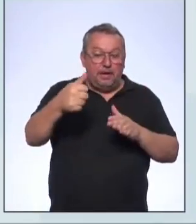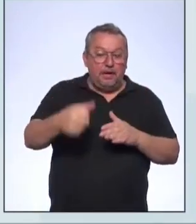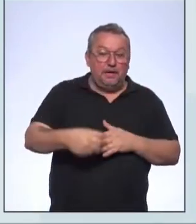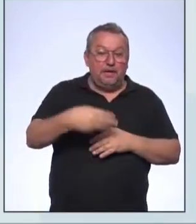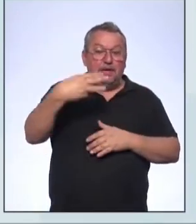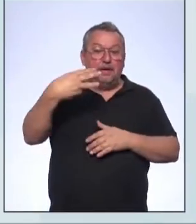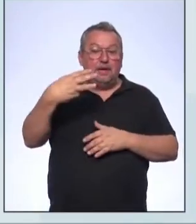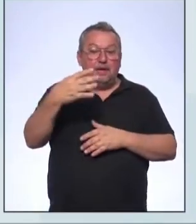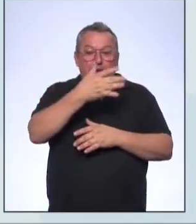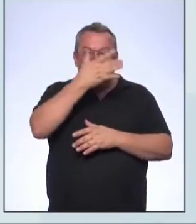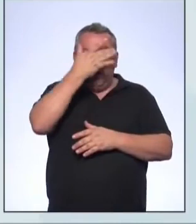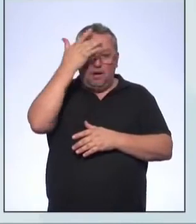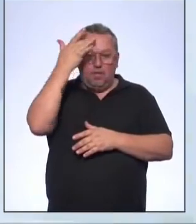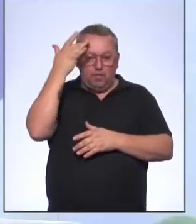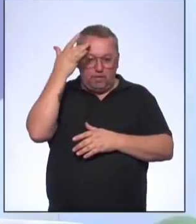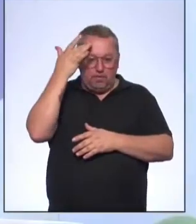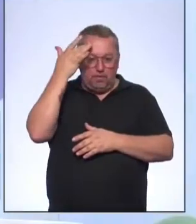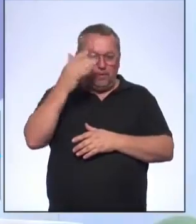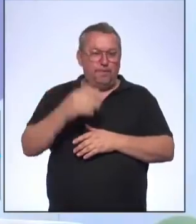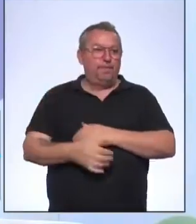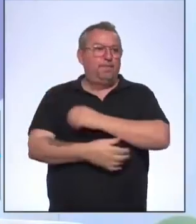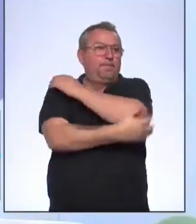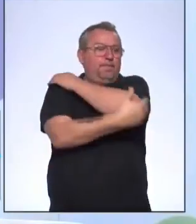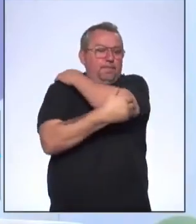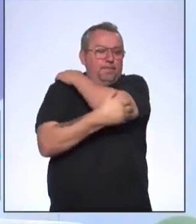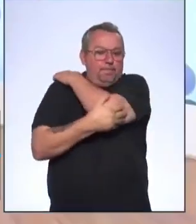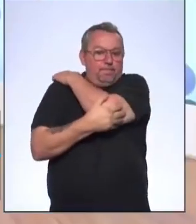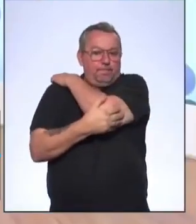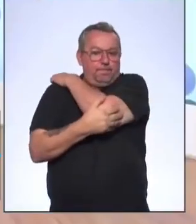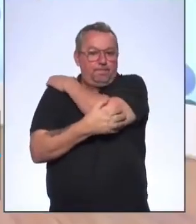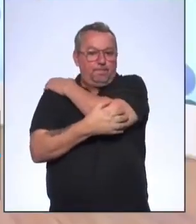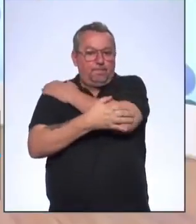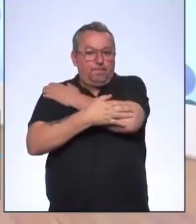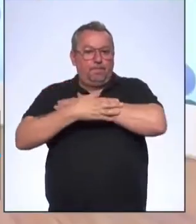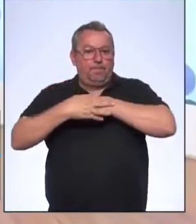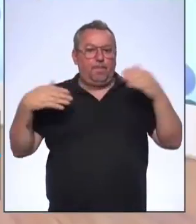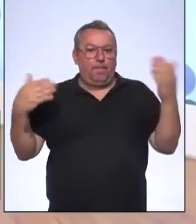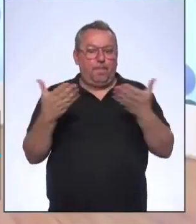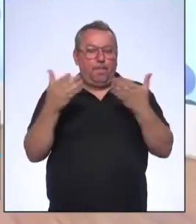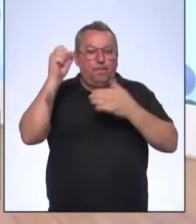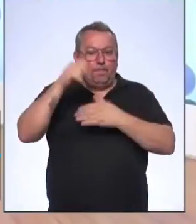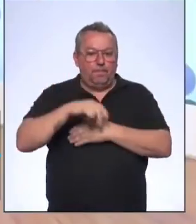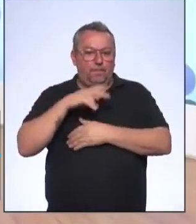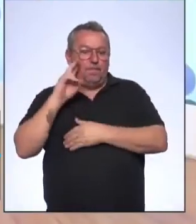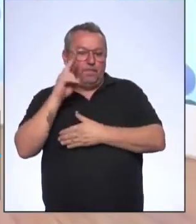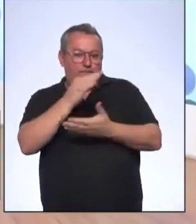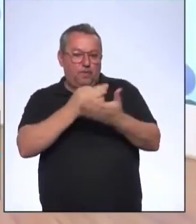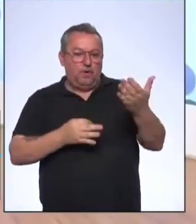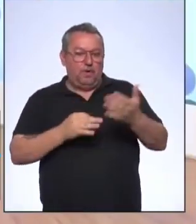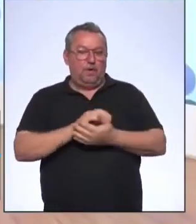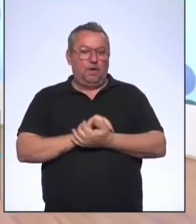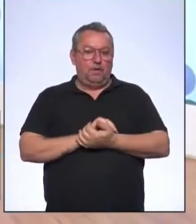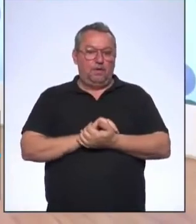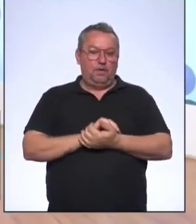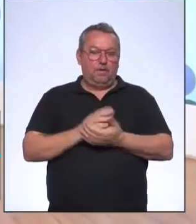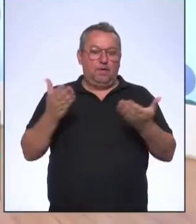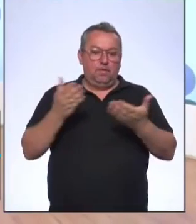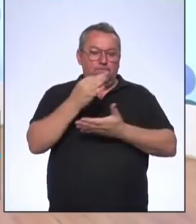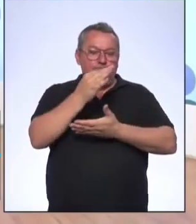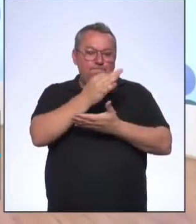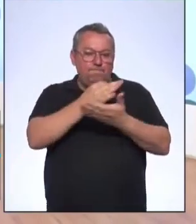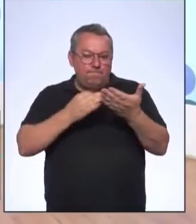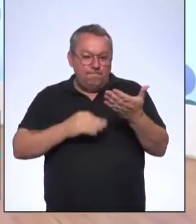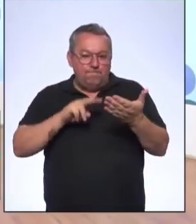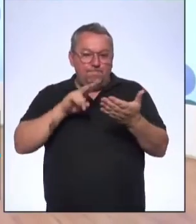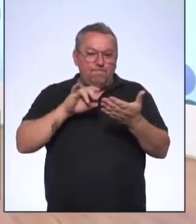tem uma coisa que a gente vai até aprofundar na aula de hoje. Sim, vamos. Então, agora sim, é a hora do texto. Então, o texto que vocês vão